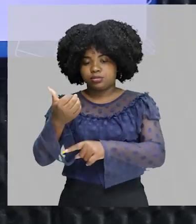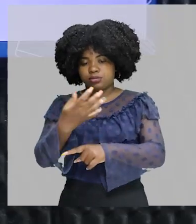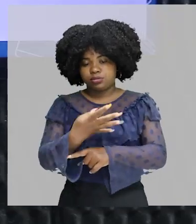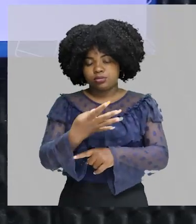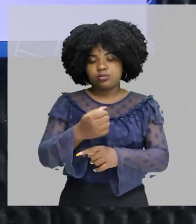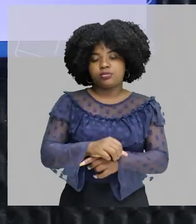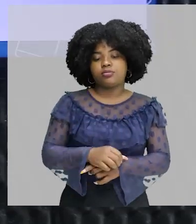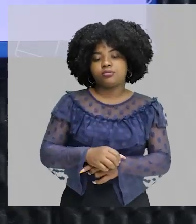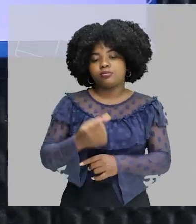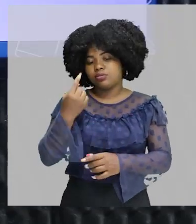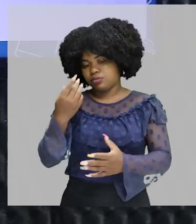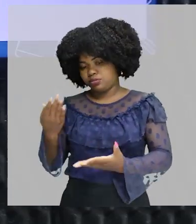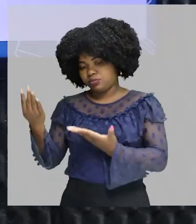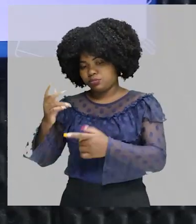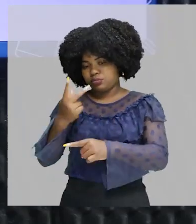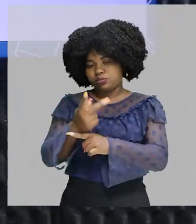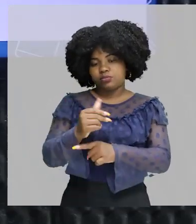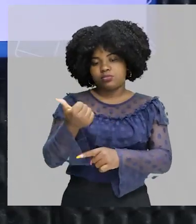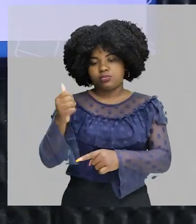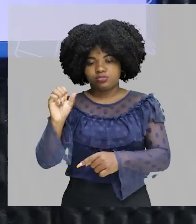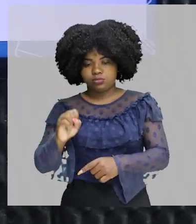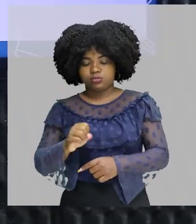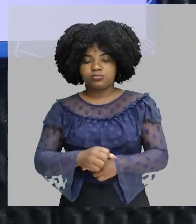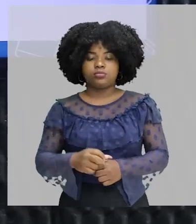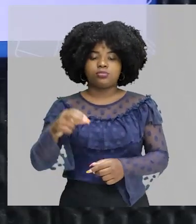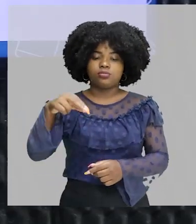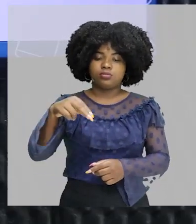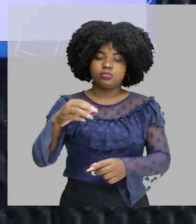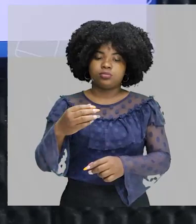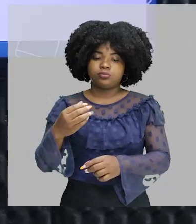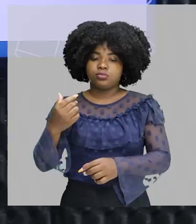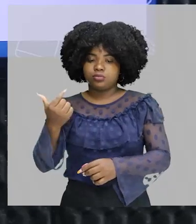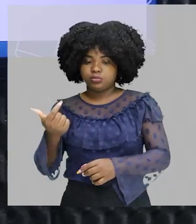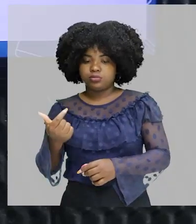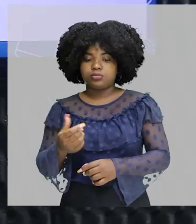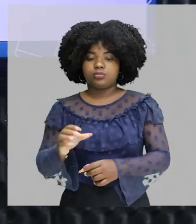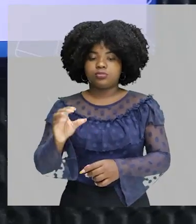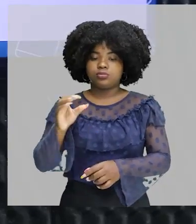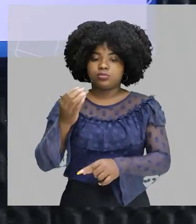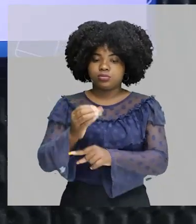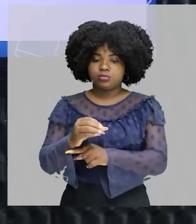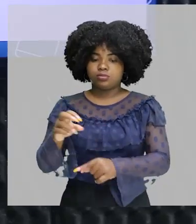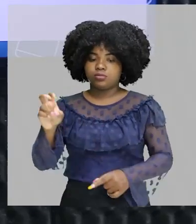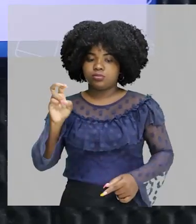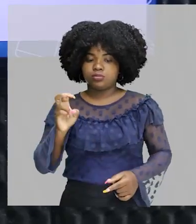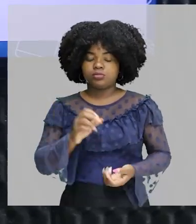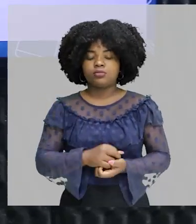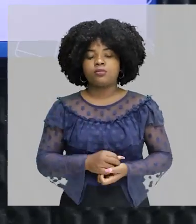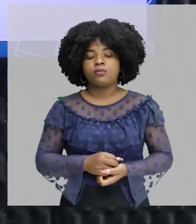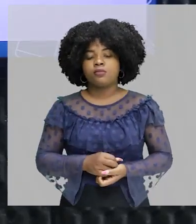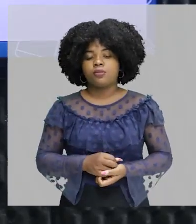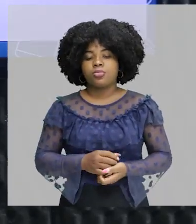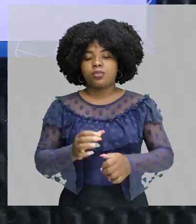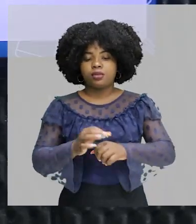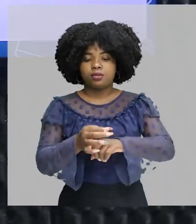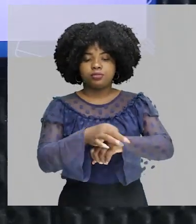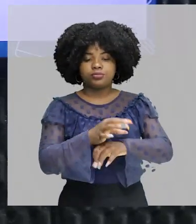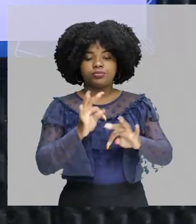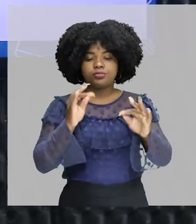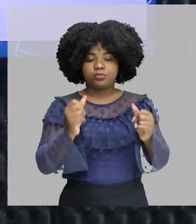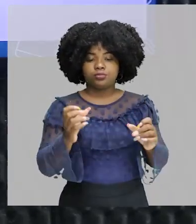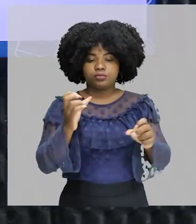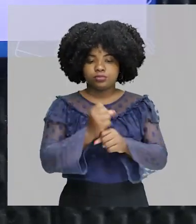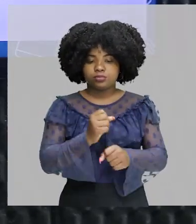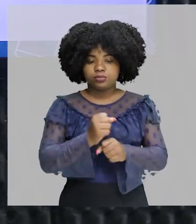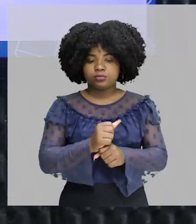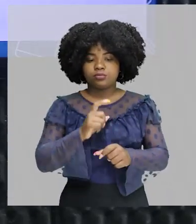nitrogênios e 5 átomos de oxigênio. Turminha, esses átomos todos somados vai gerar uma